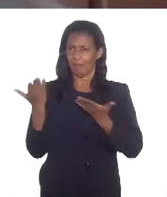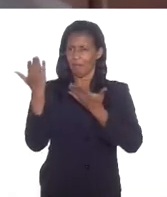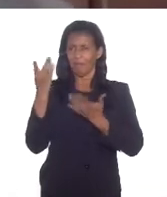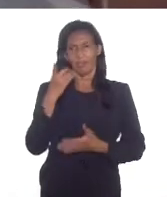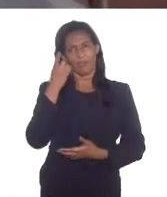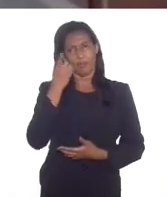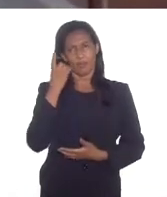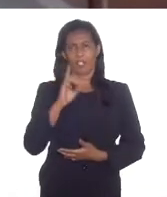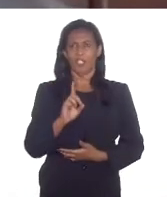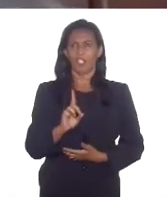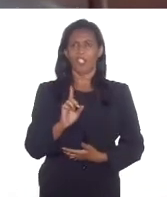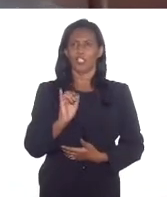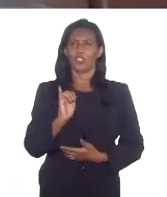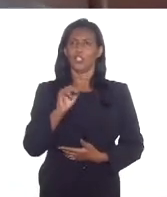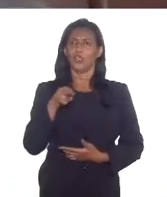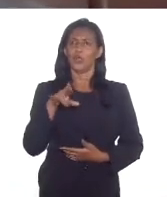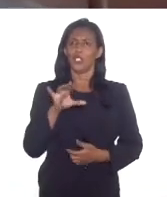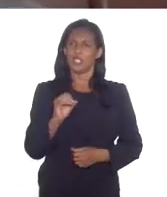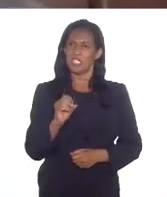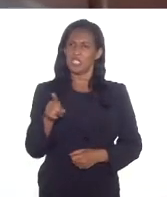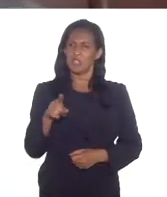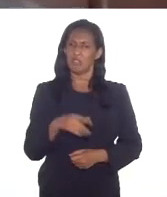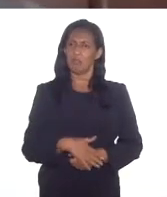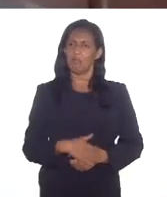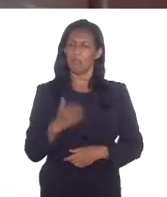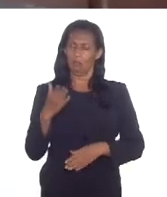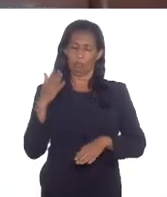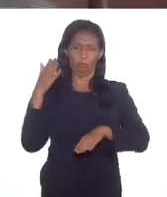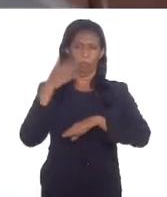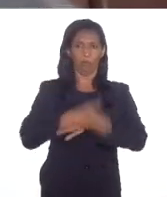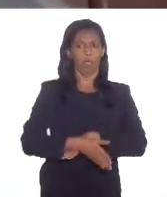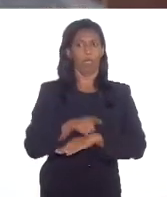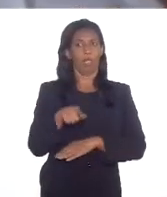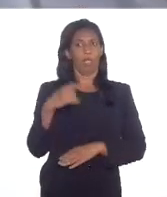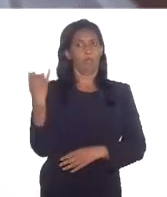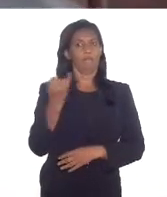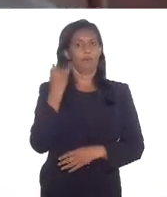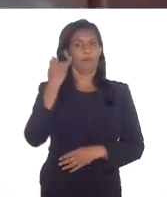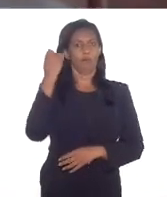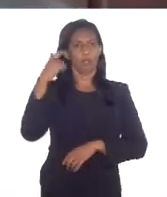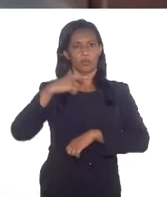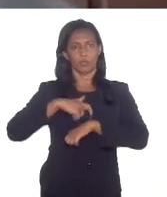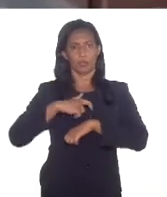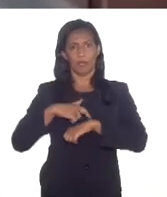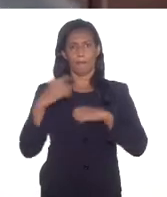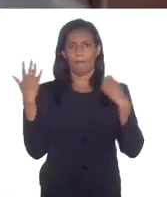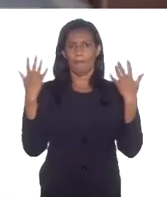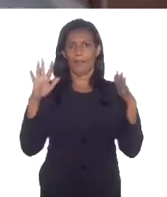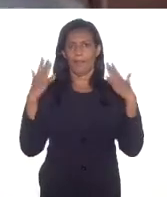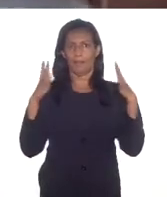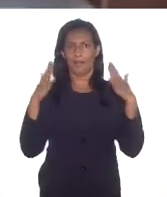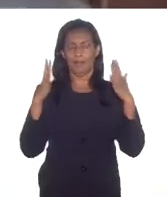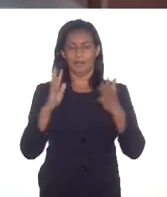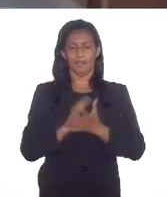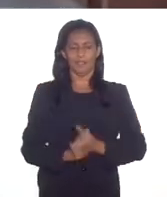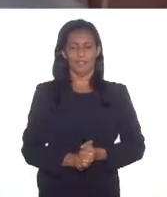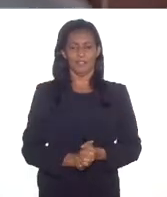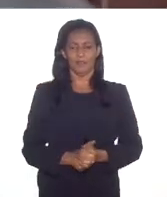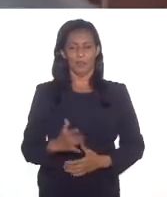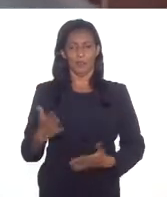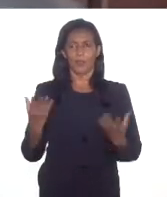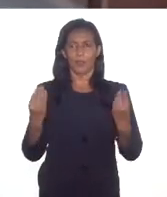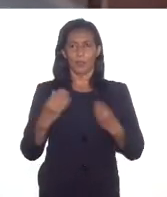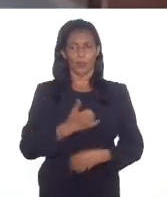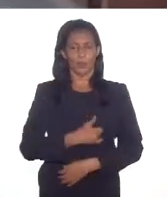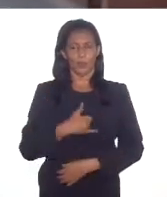deputado Dionísio pela a sua intervenção muito importante nesse momento. Parabéns, Dionísio. Muito orgulho.